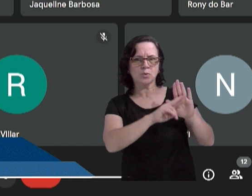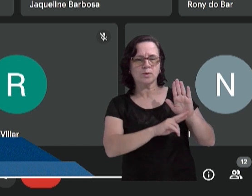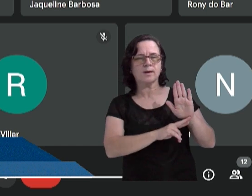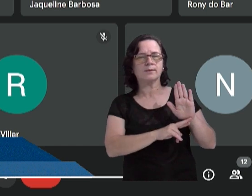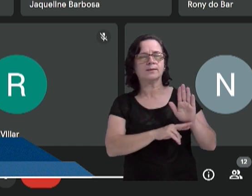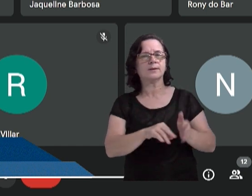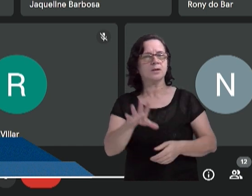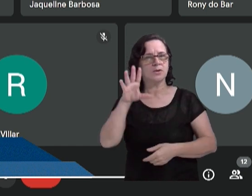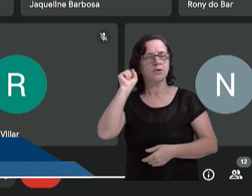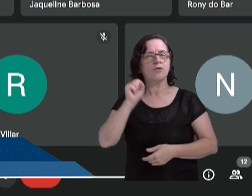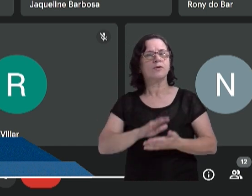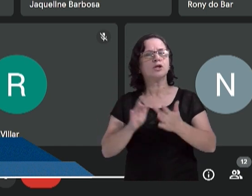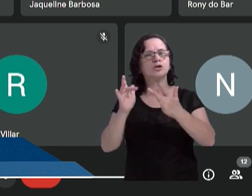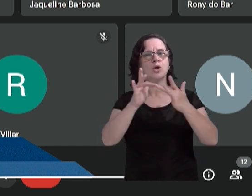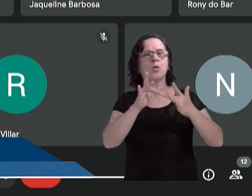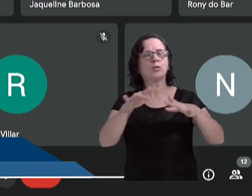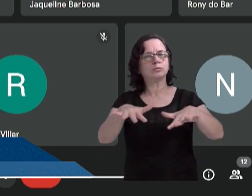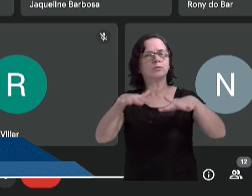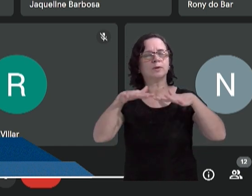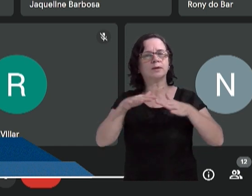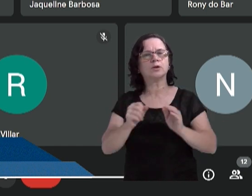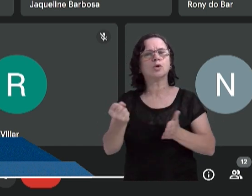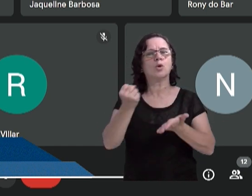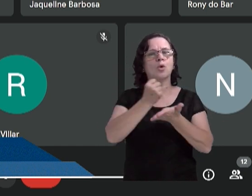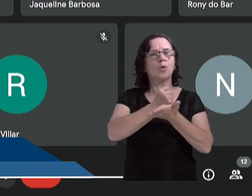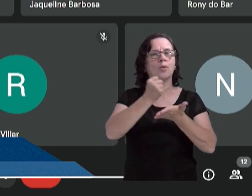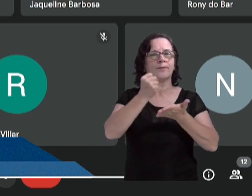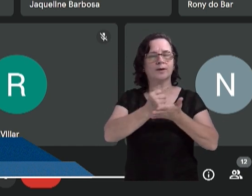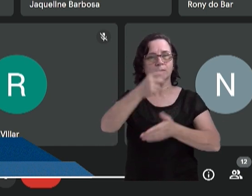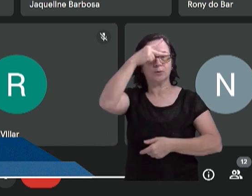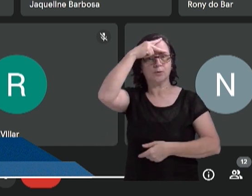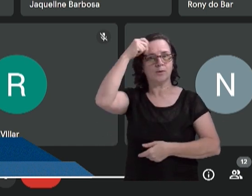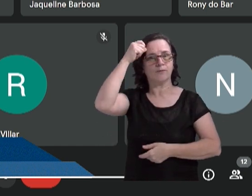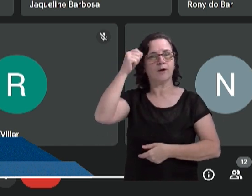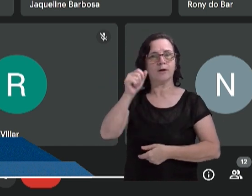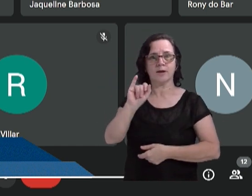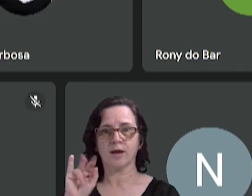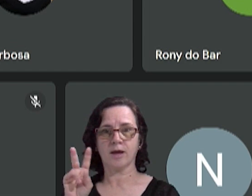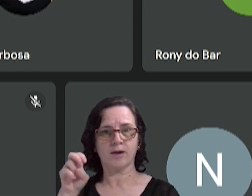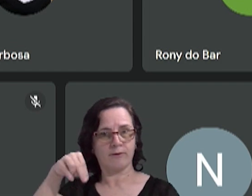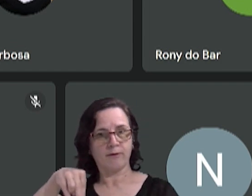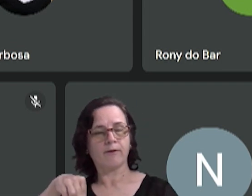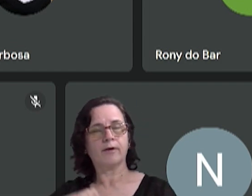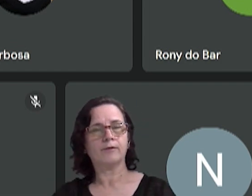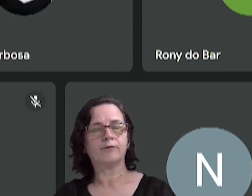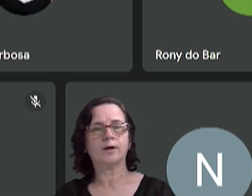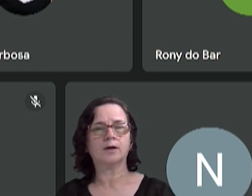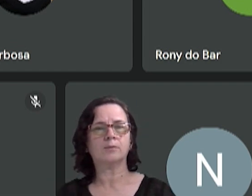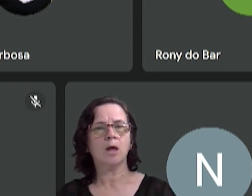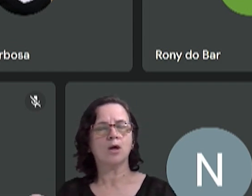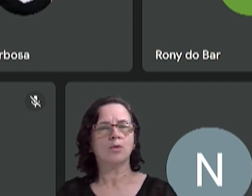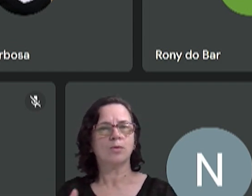de instalar novas iluminações de LED e a guarda-corpo onde houver necessidade. Na ordem do